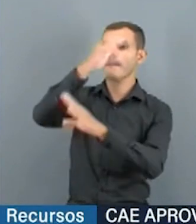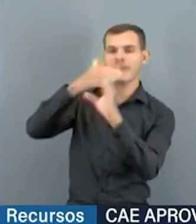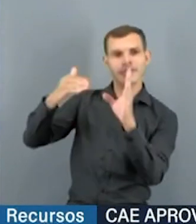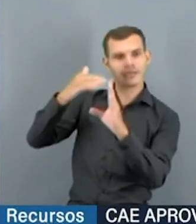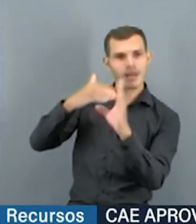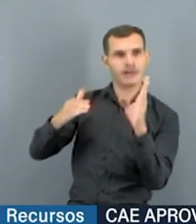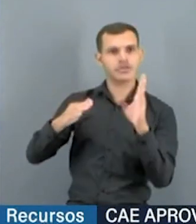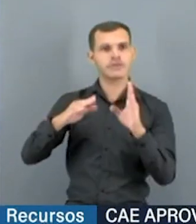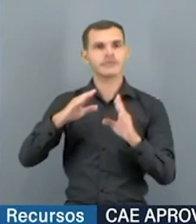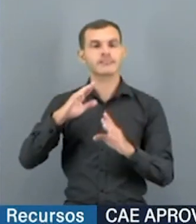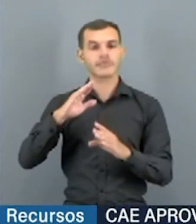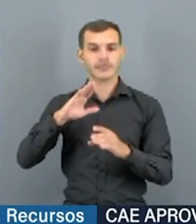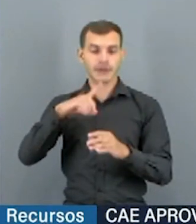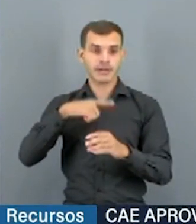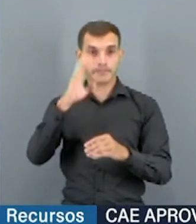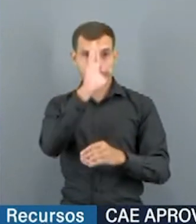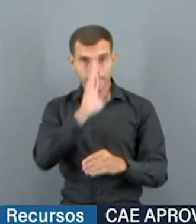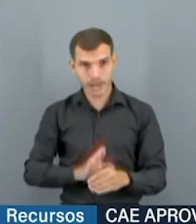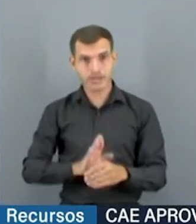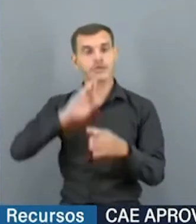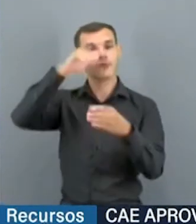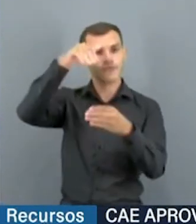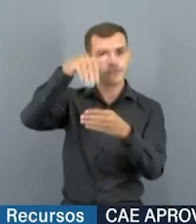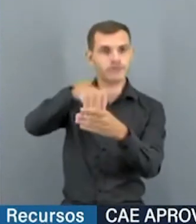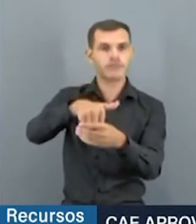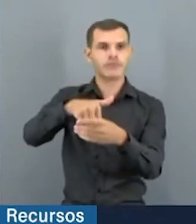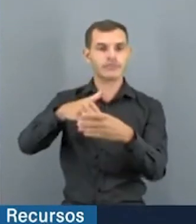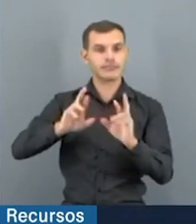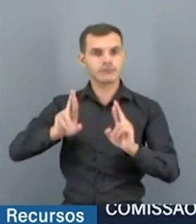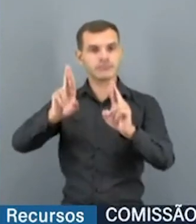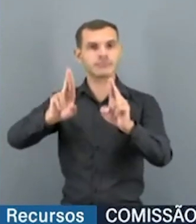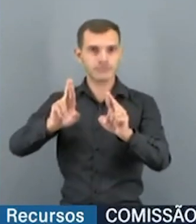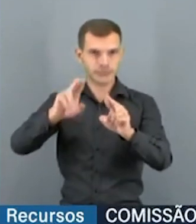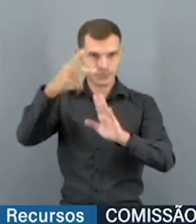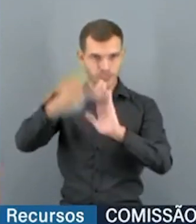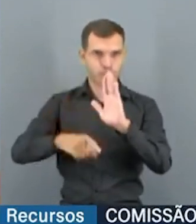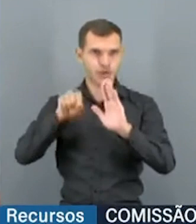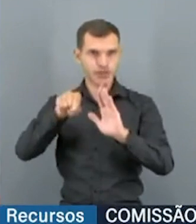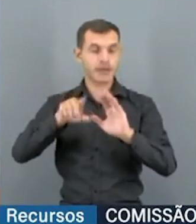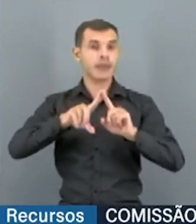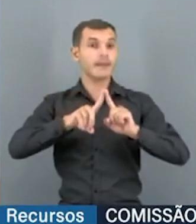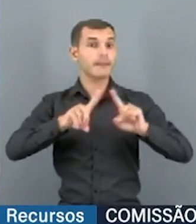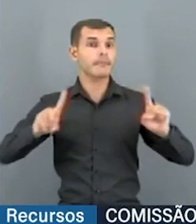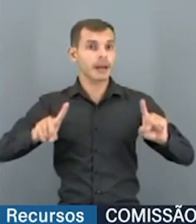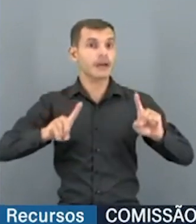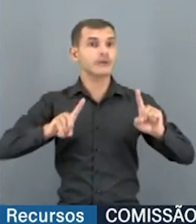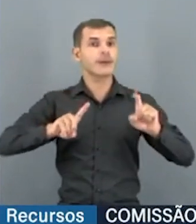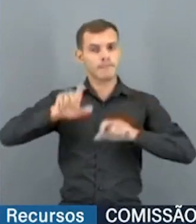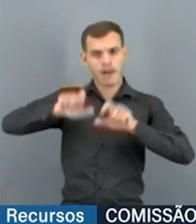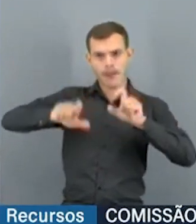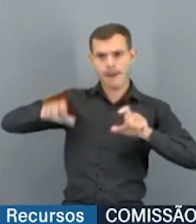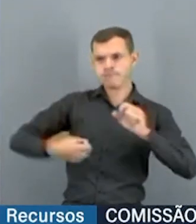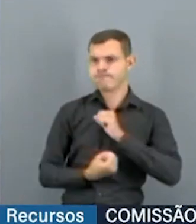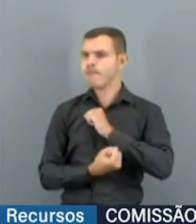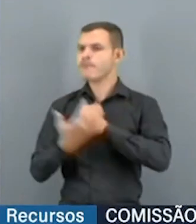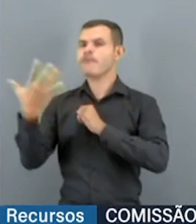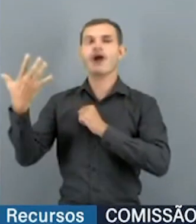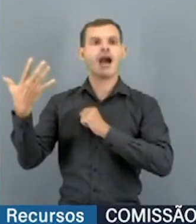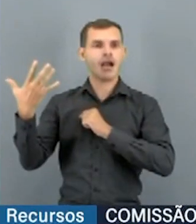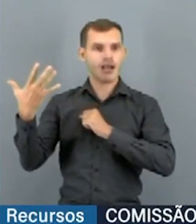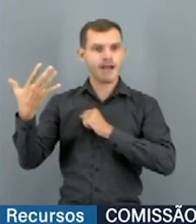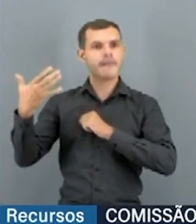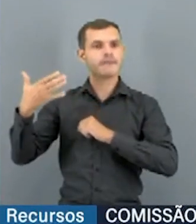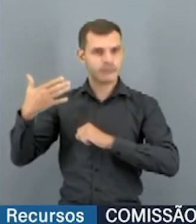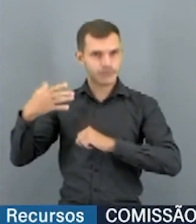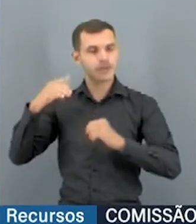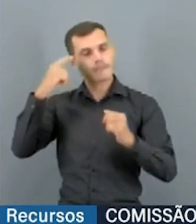depositaram o voto nesse projeto. Mas eu vou lhe lembrar que tem um número muito grande que já está pensando igual o senhor. Nós somos mais da metade hoje,